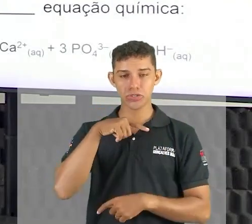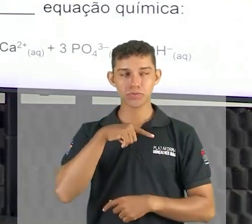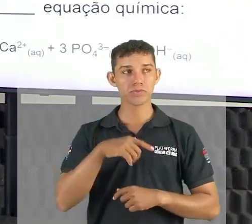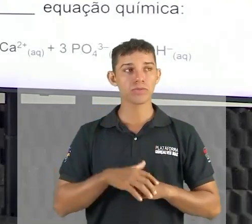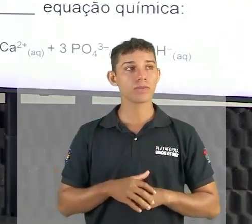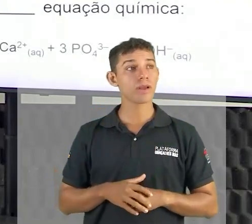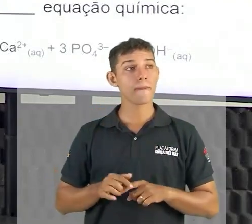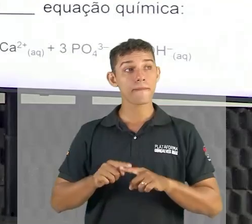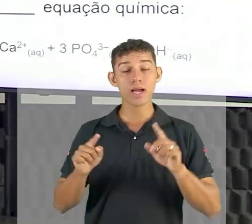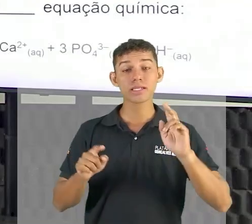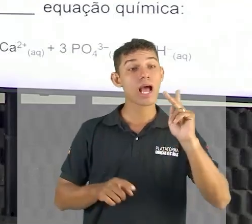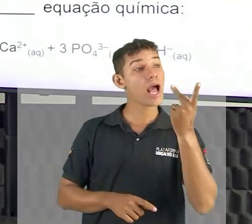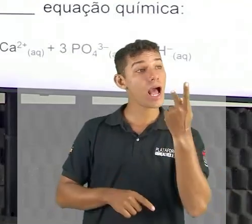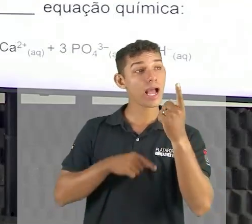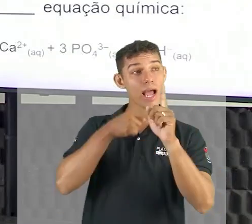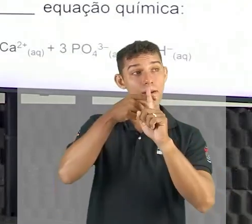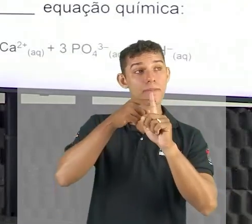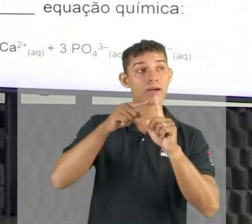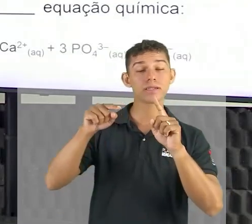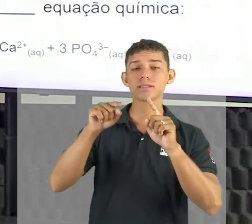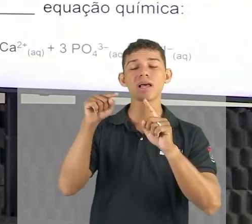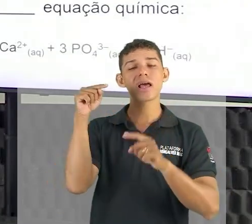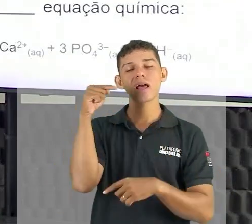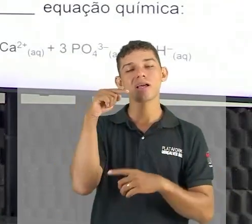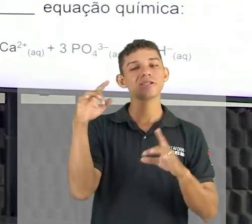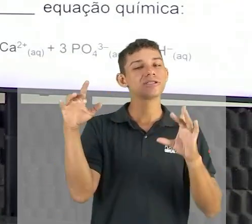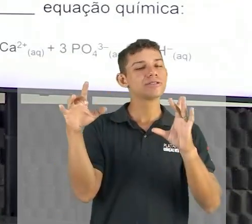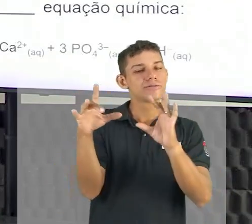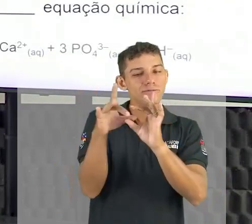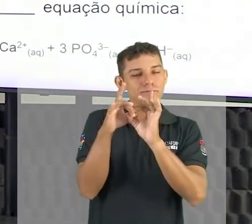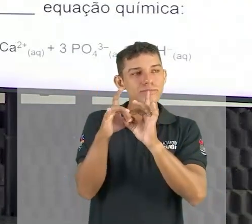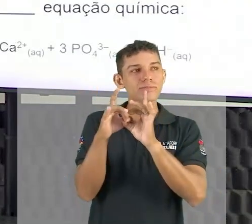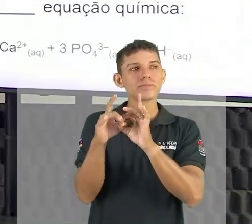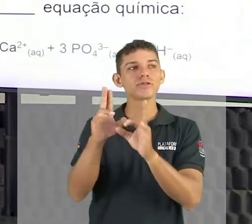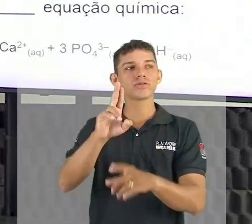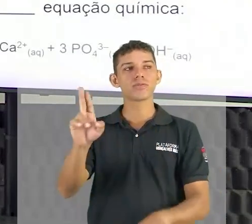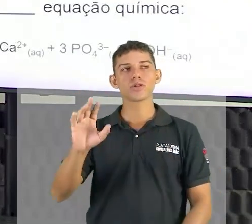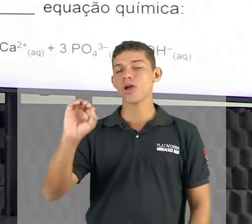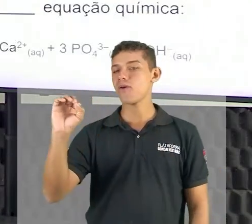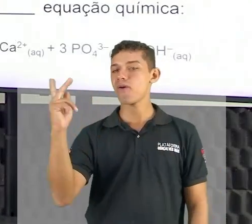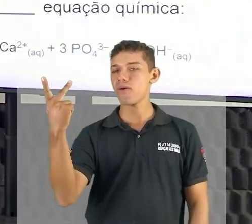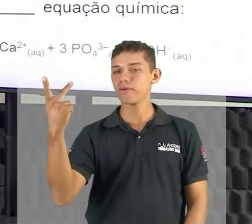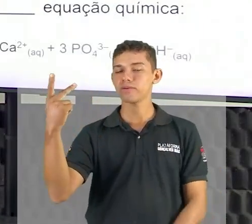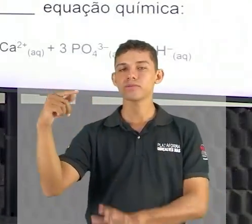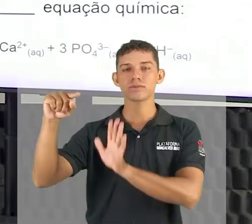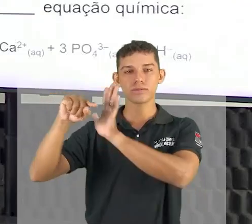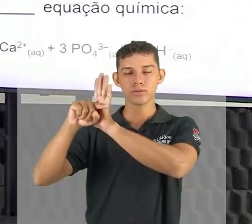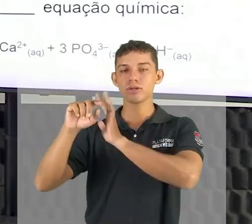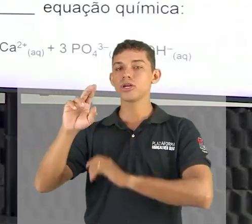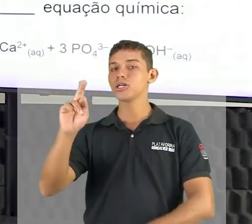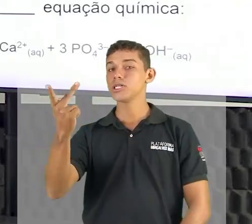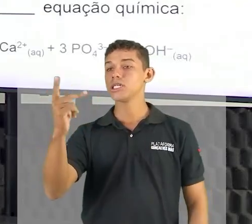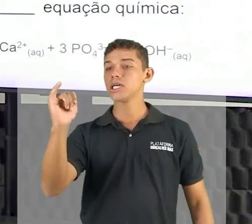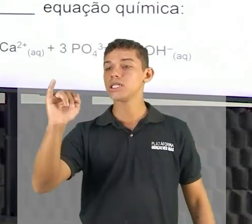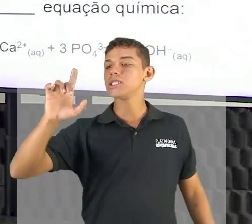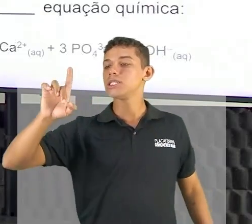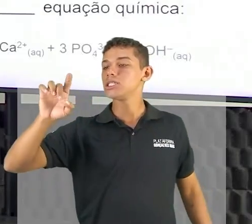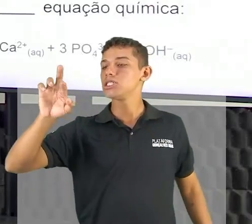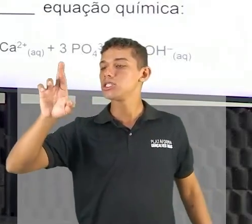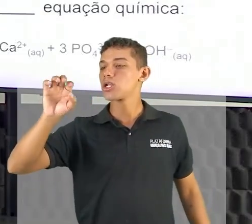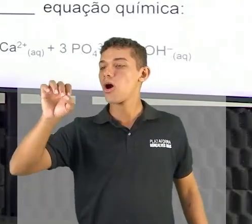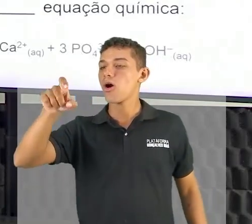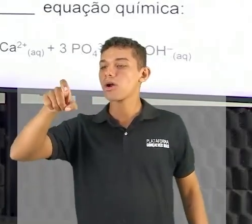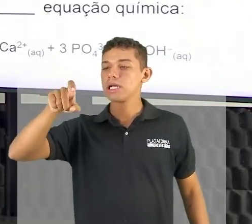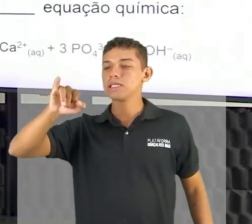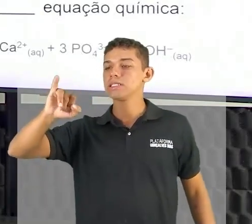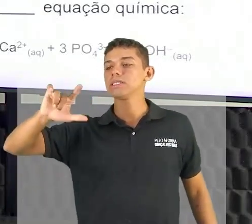Só que o H+ é morto de apaixonado pela hidroxila. Então, no momento que eu tenho H+, o